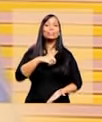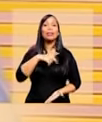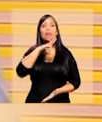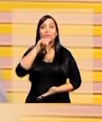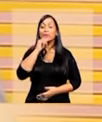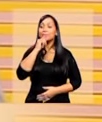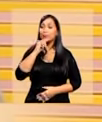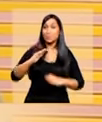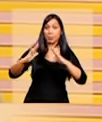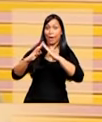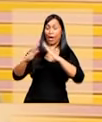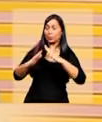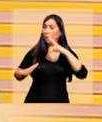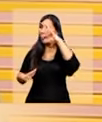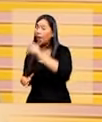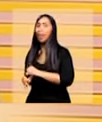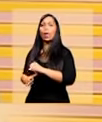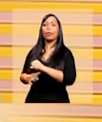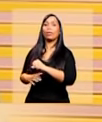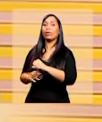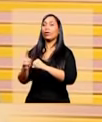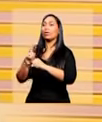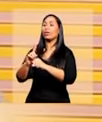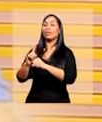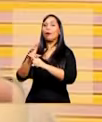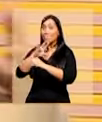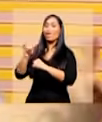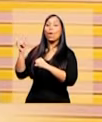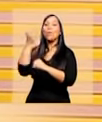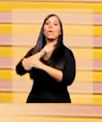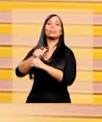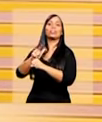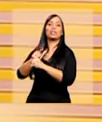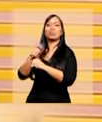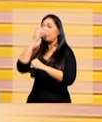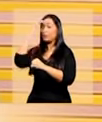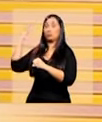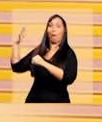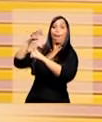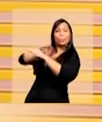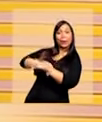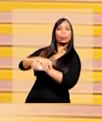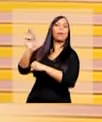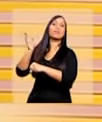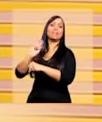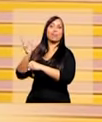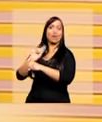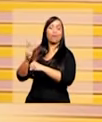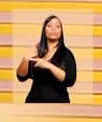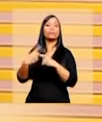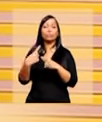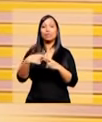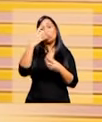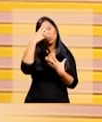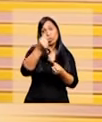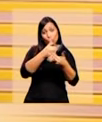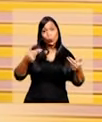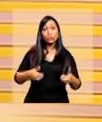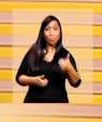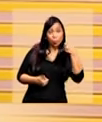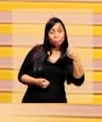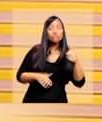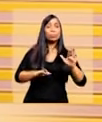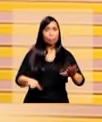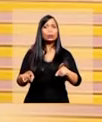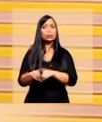fé de que ele vai assaltar uma casa e ele vai ser bem realizado no seu... A fé é muito associada com